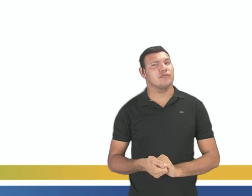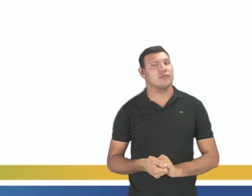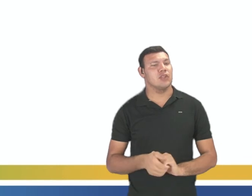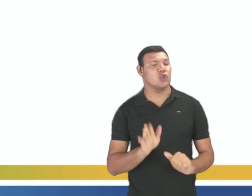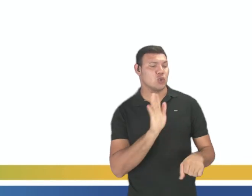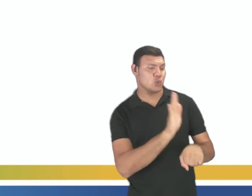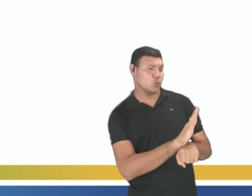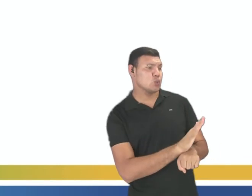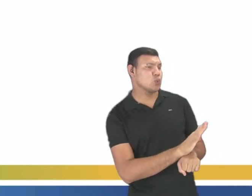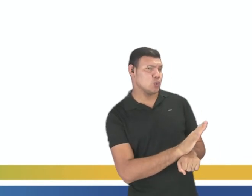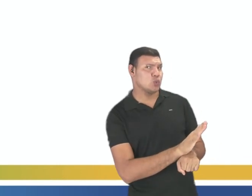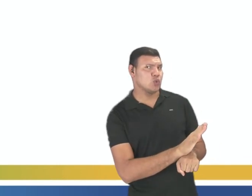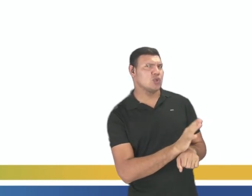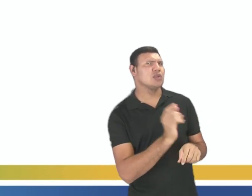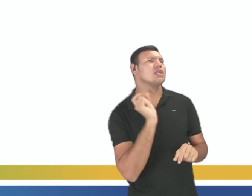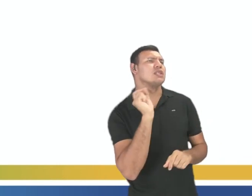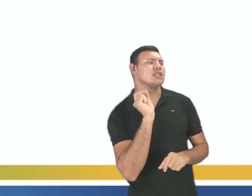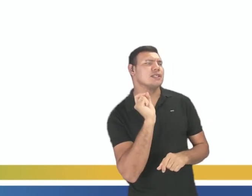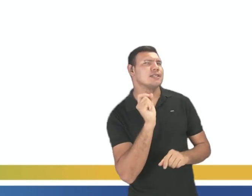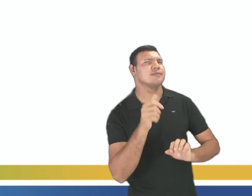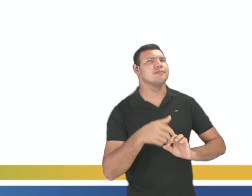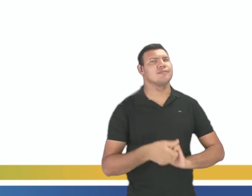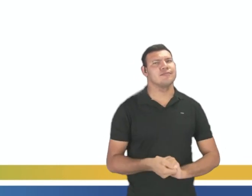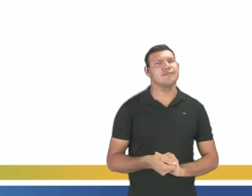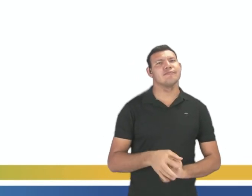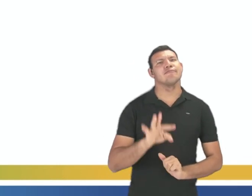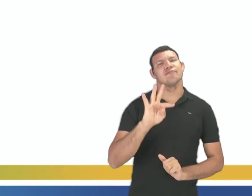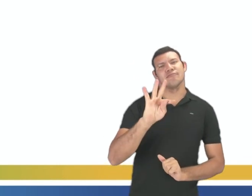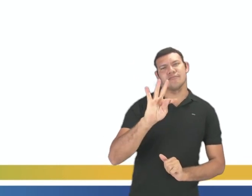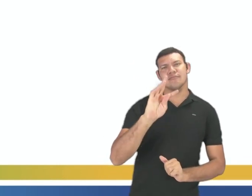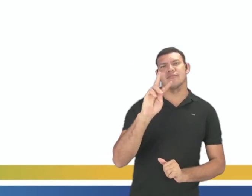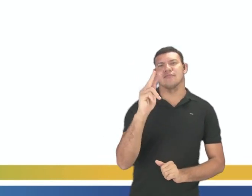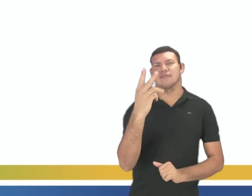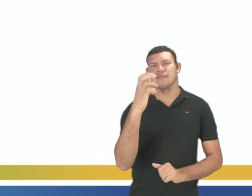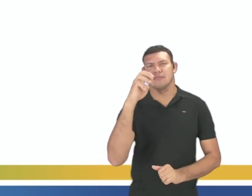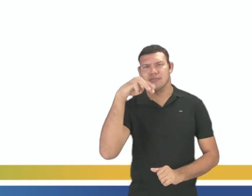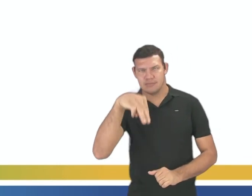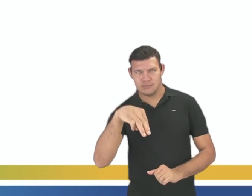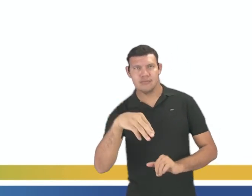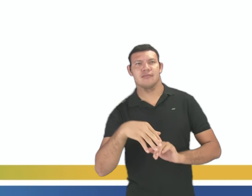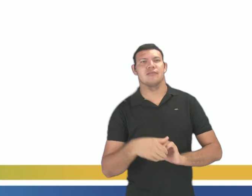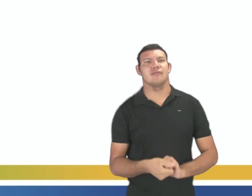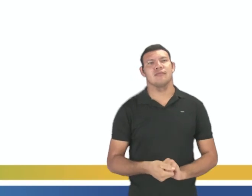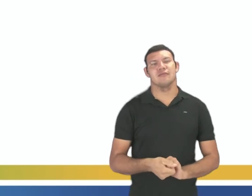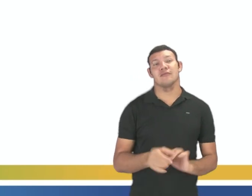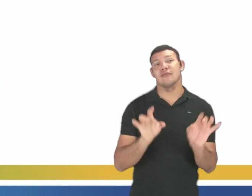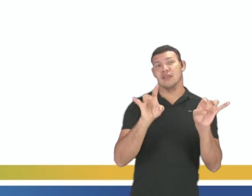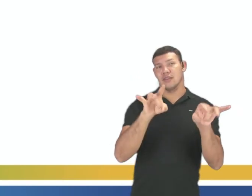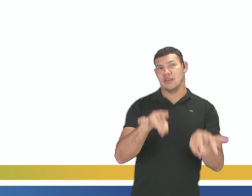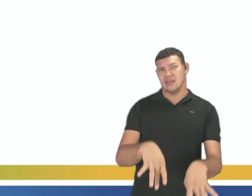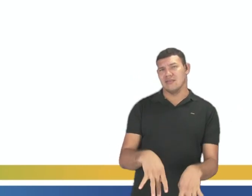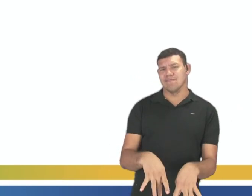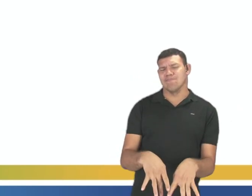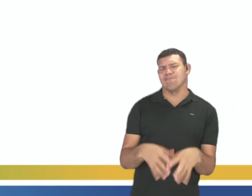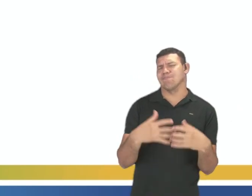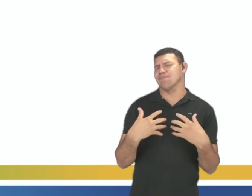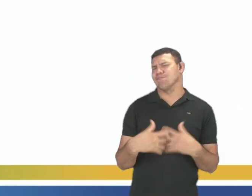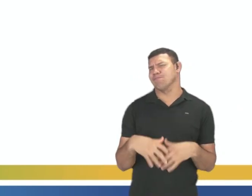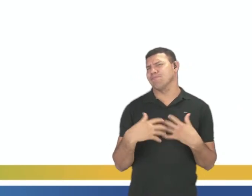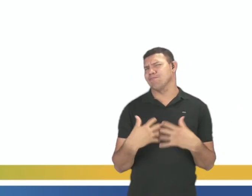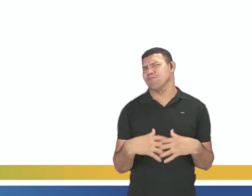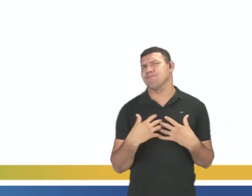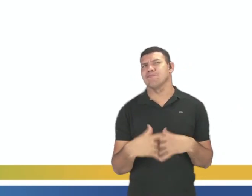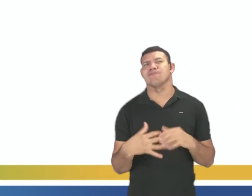certo? Então, can you take them to the Red Cross? E o último, bem um pouquinho mais complexo, a gente tem ali.